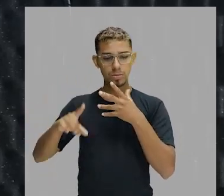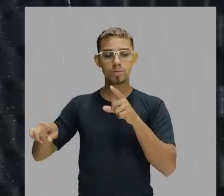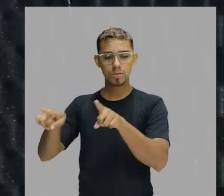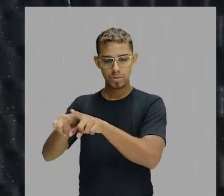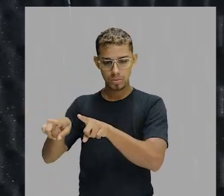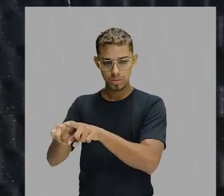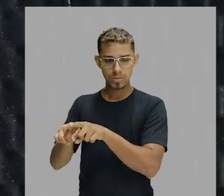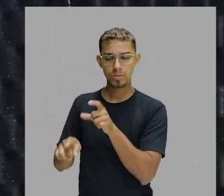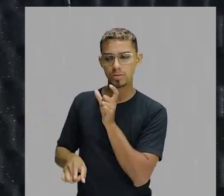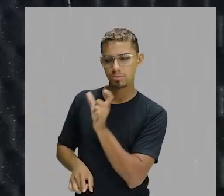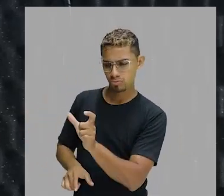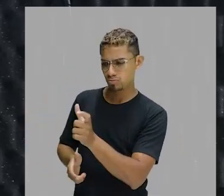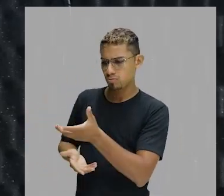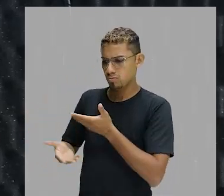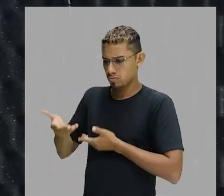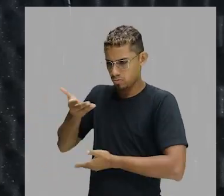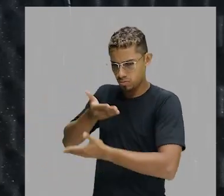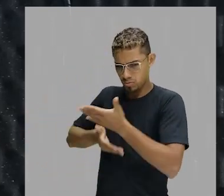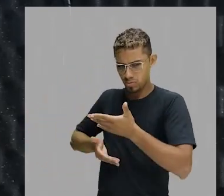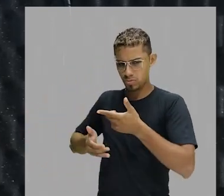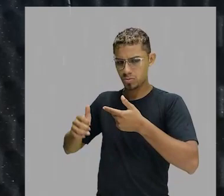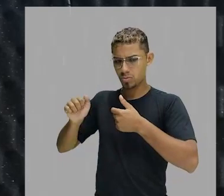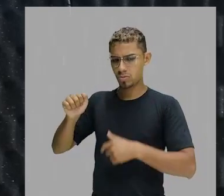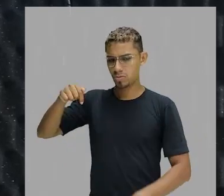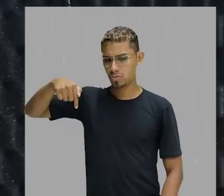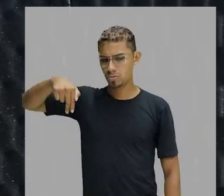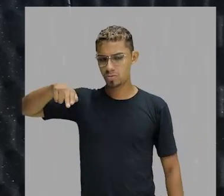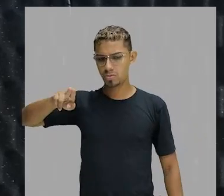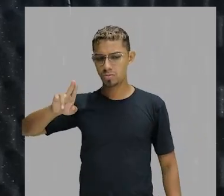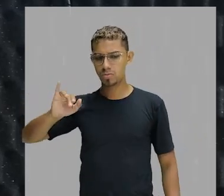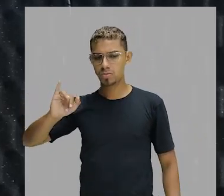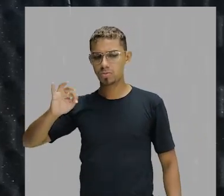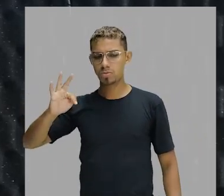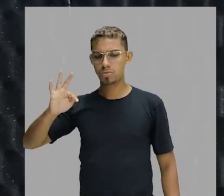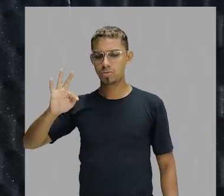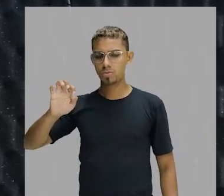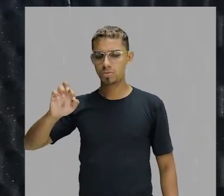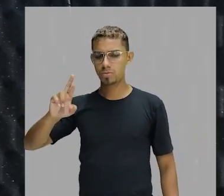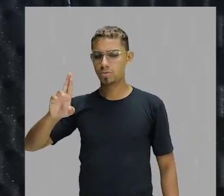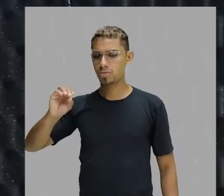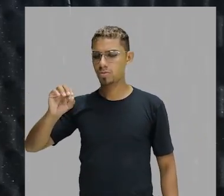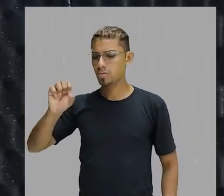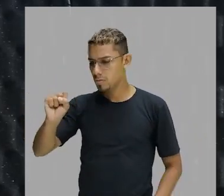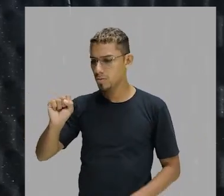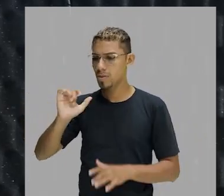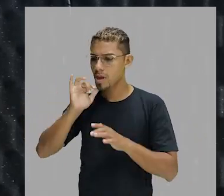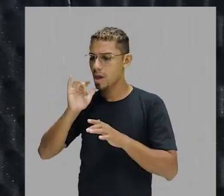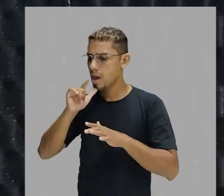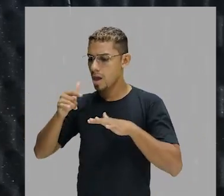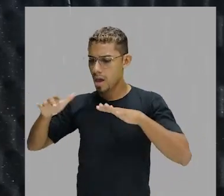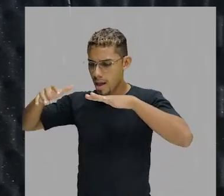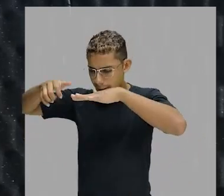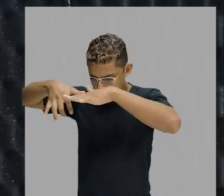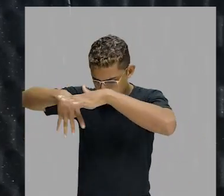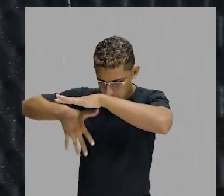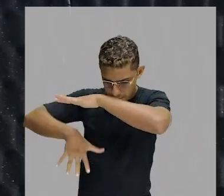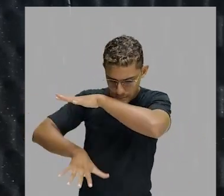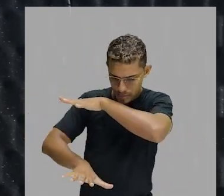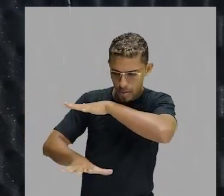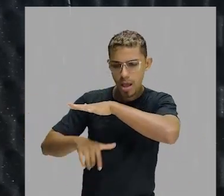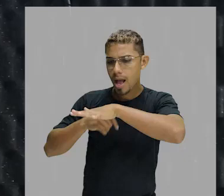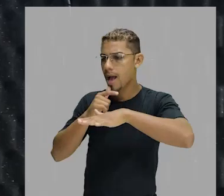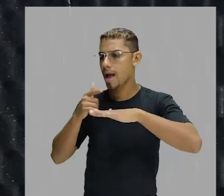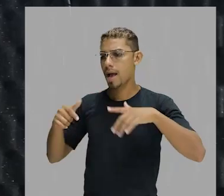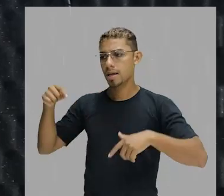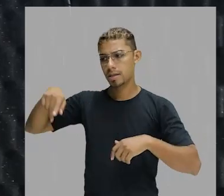dos aquíferos. O que são esses aquíferos, Marcos? São reservatórios de água subterrânea, tá, galera? Aqui no Brasil nós temos dois